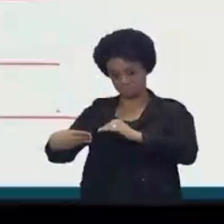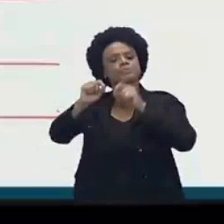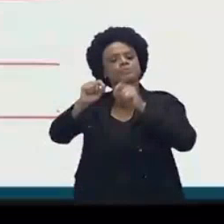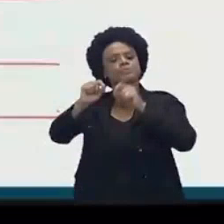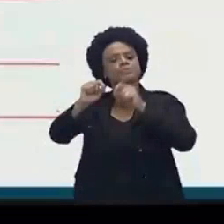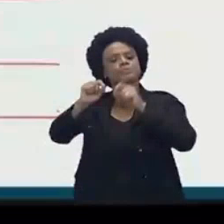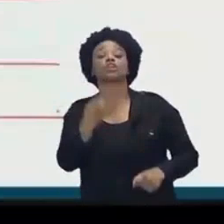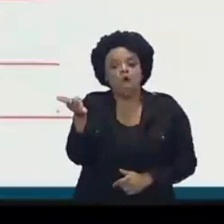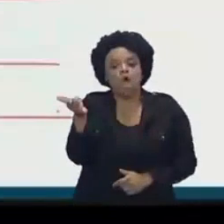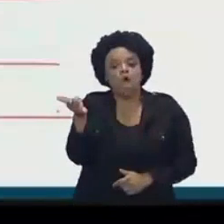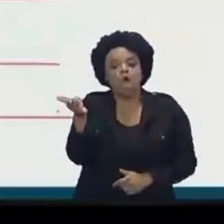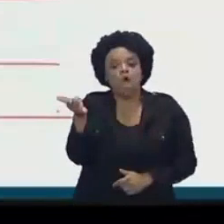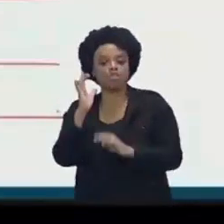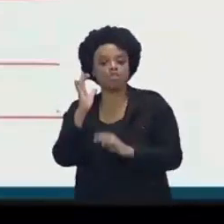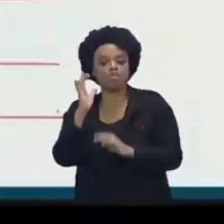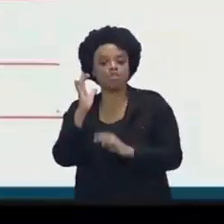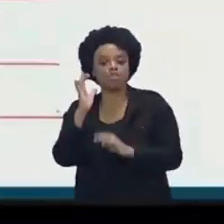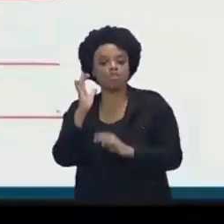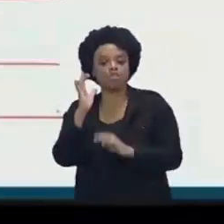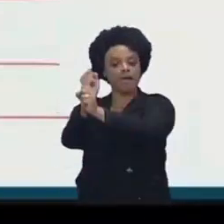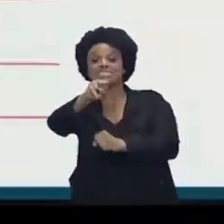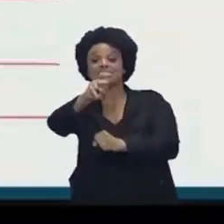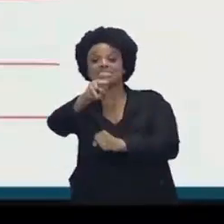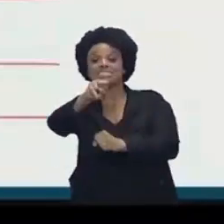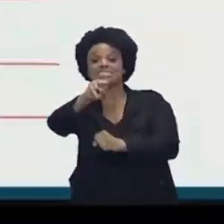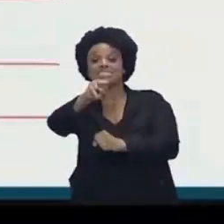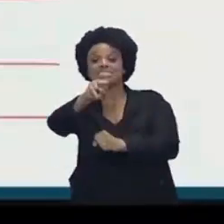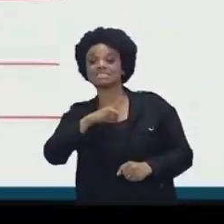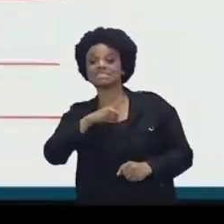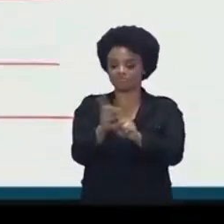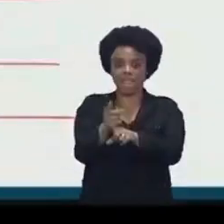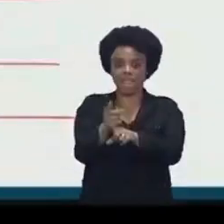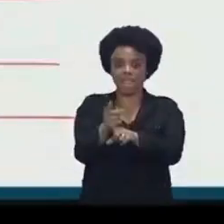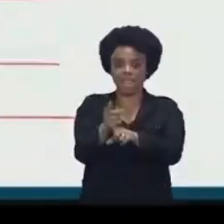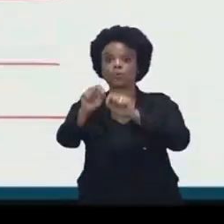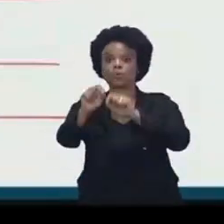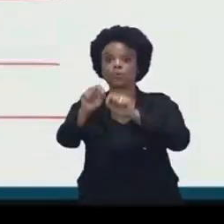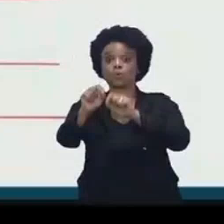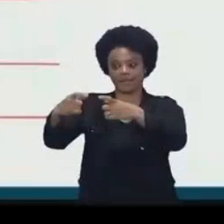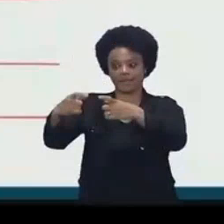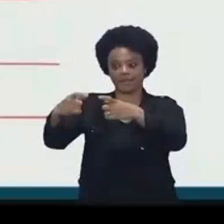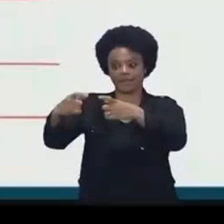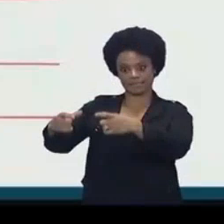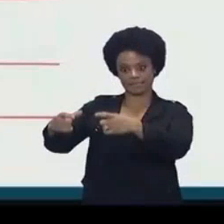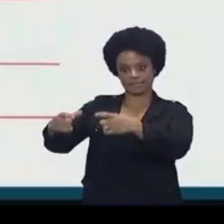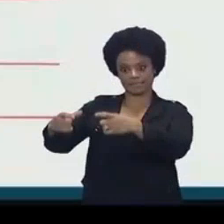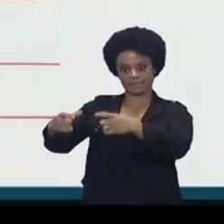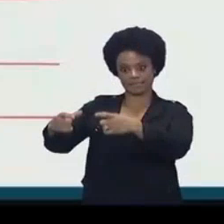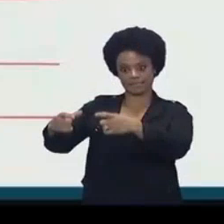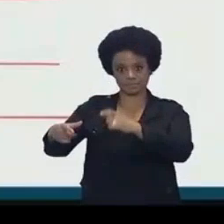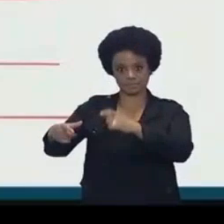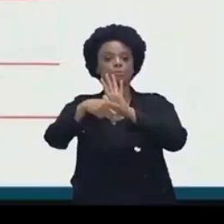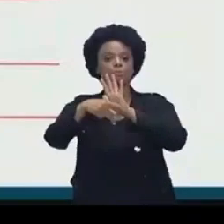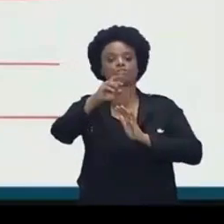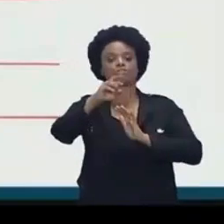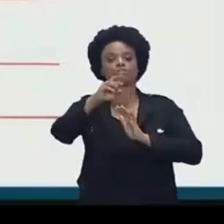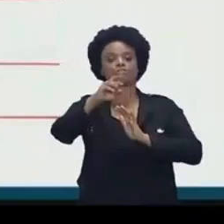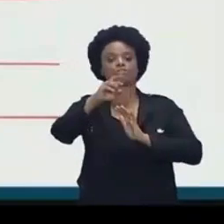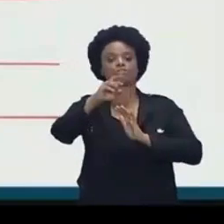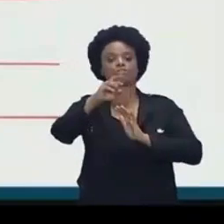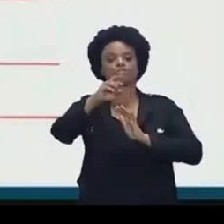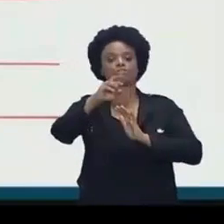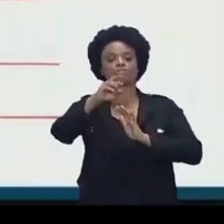conseguir calcular se nós temos a variação do espaço pela variação do nosso tempo?